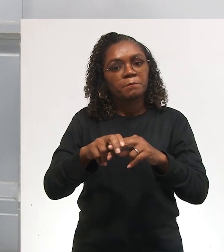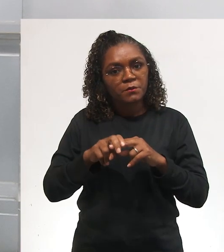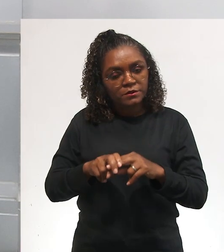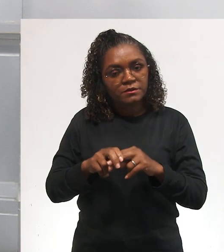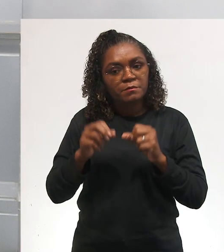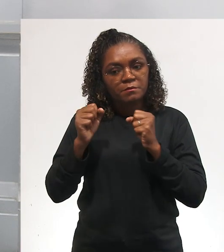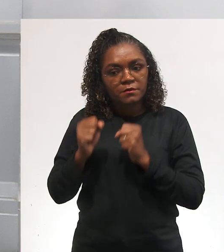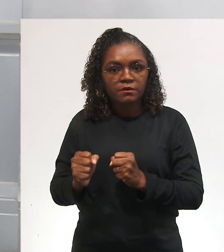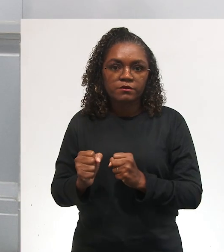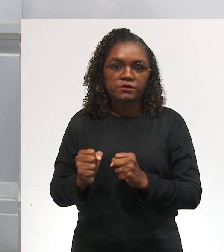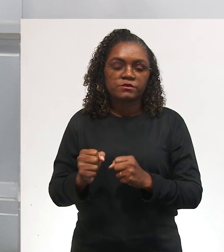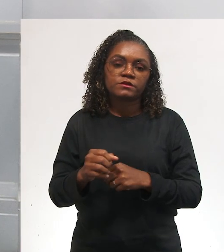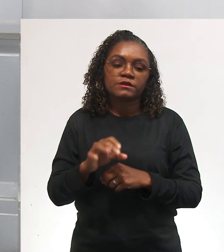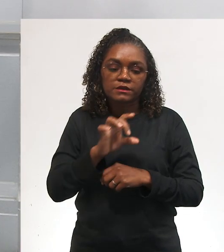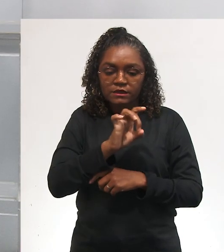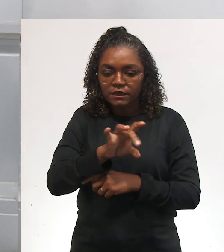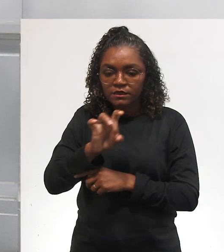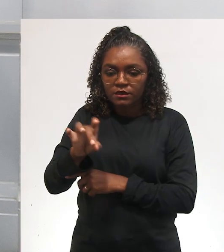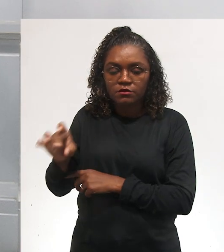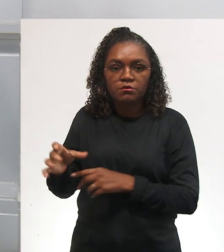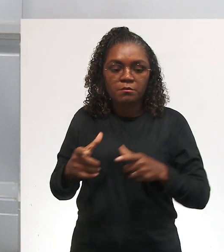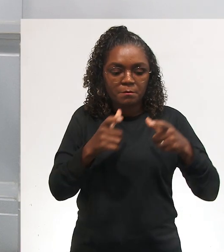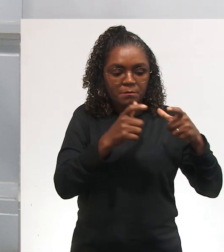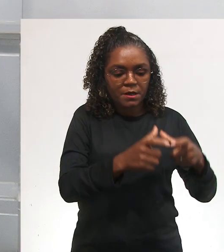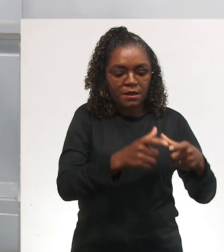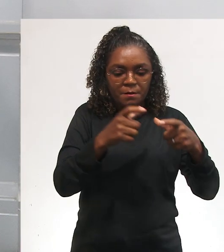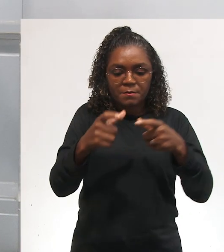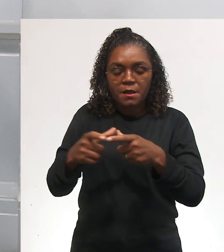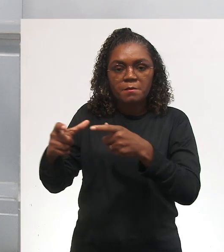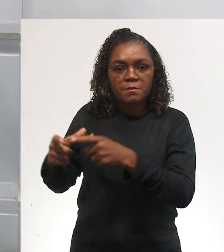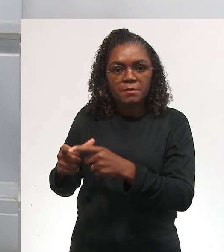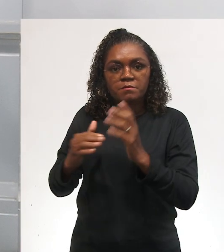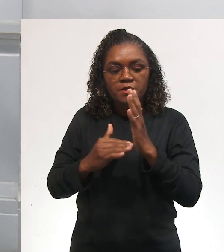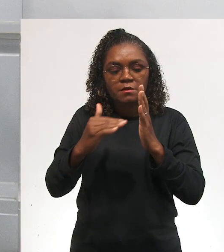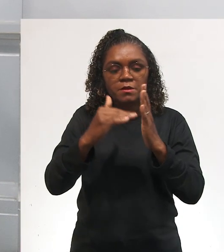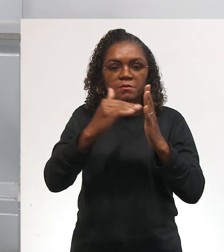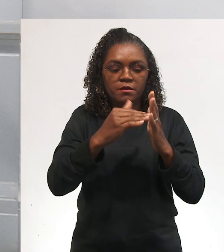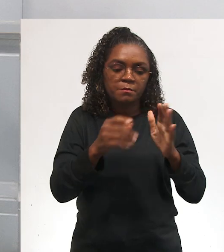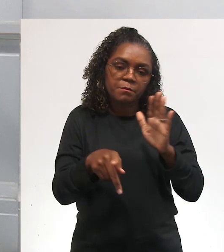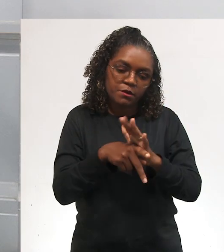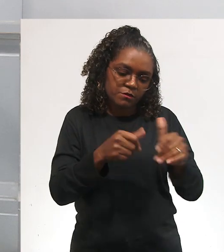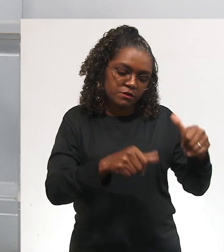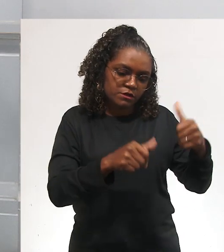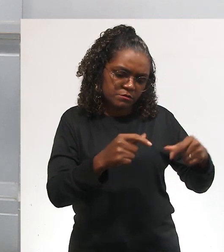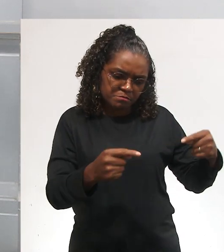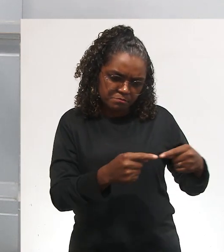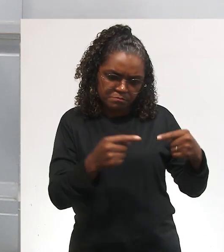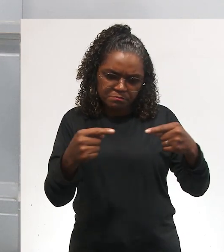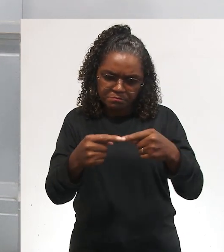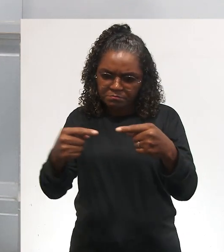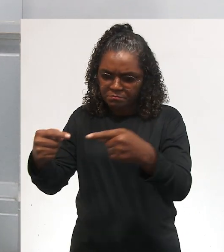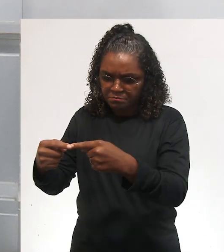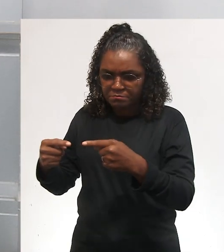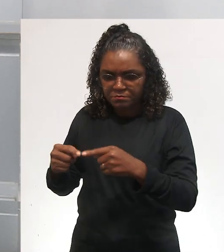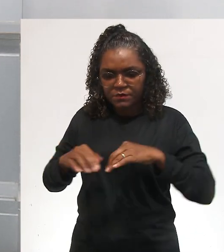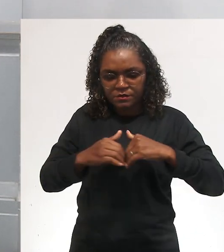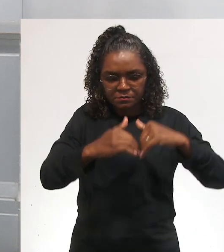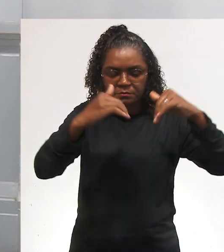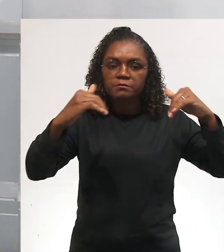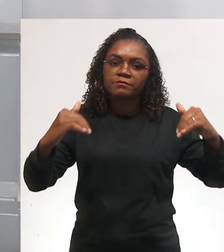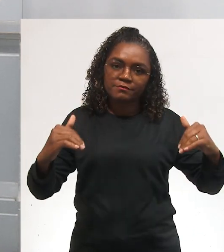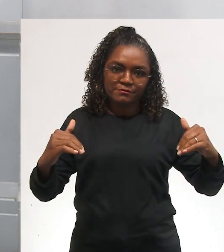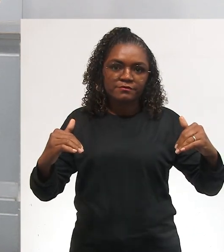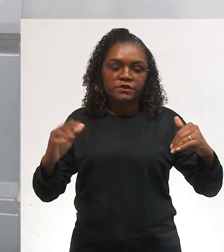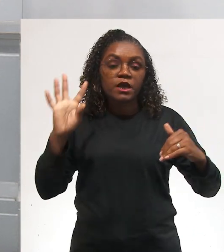separar essas atividades em categorias de análise, e aí analisar